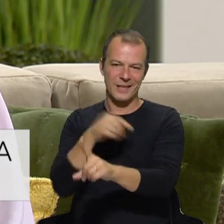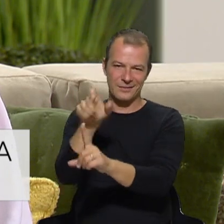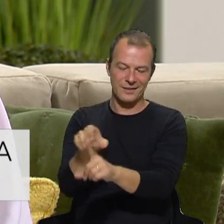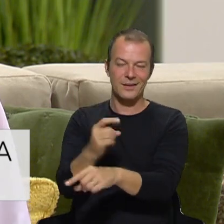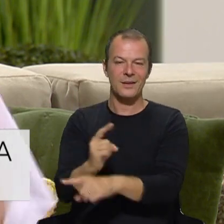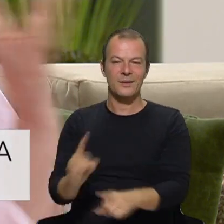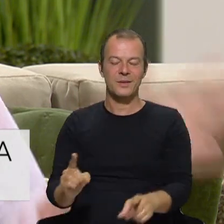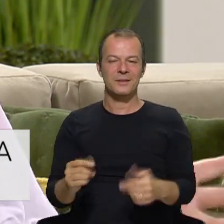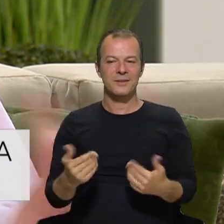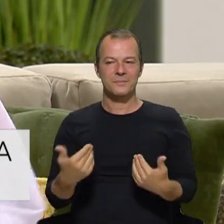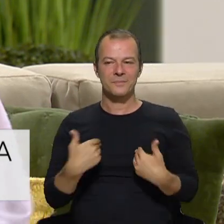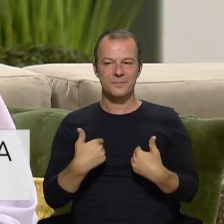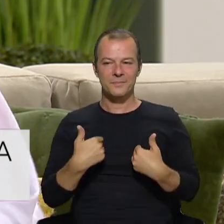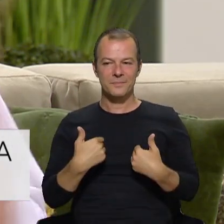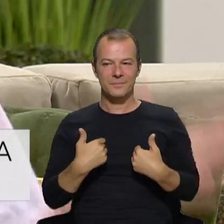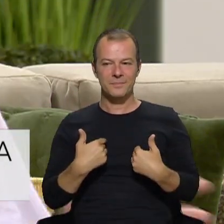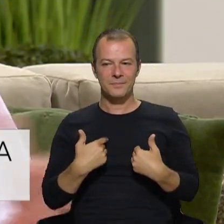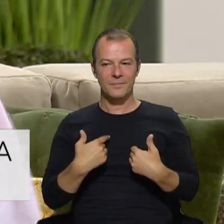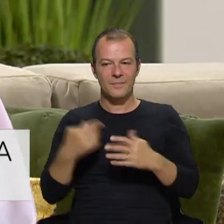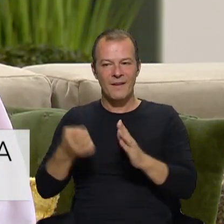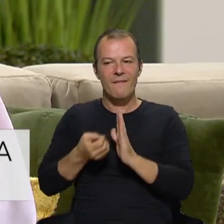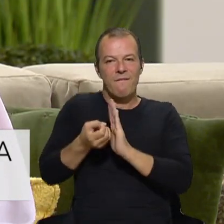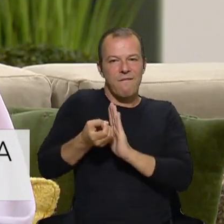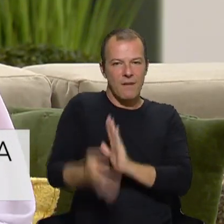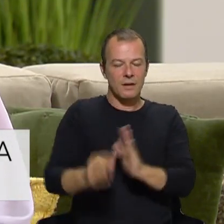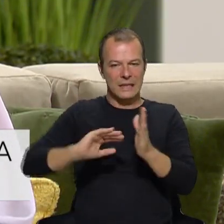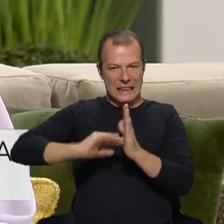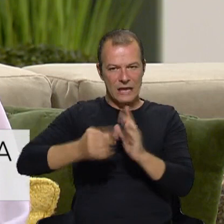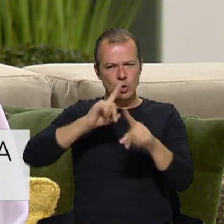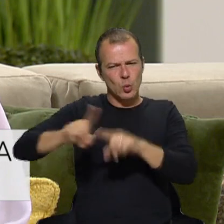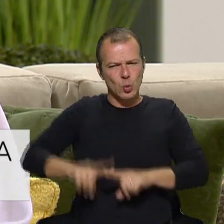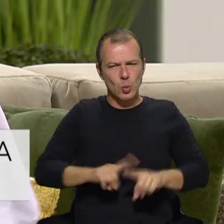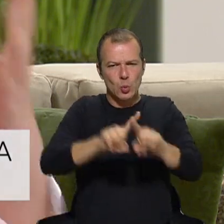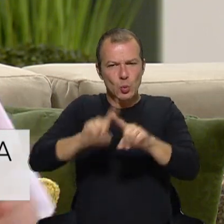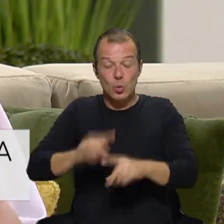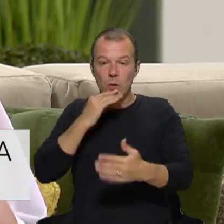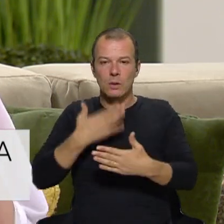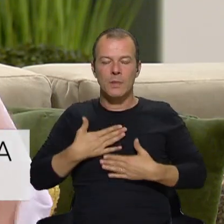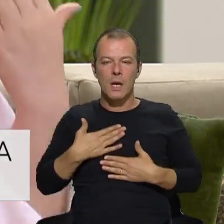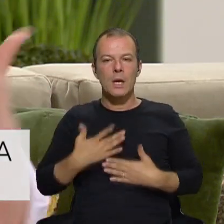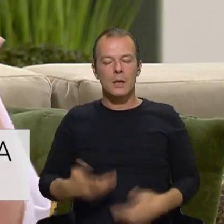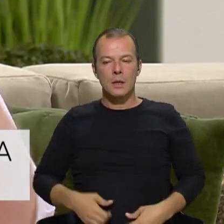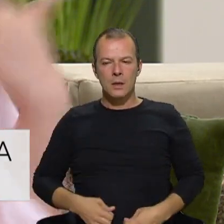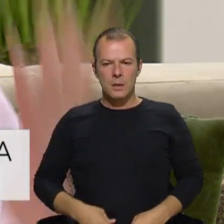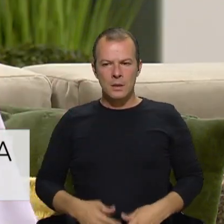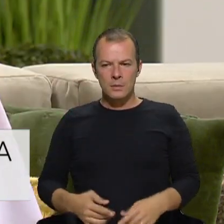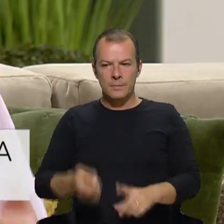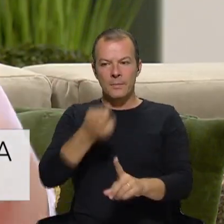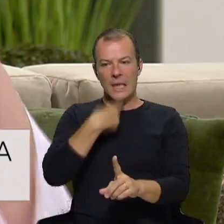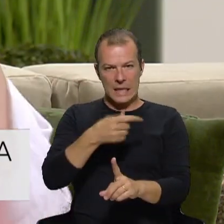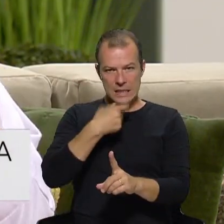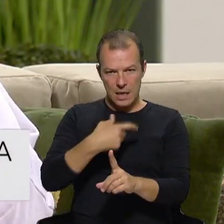que me fez um conjunto de testes e que me deu uma